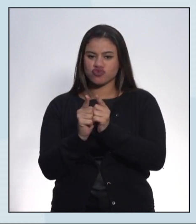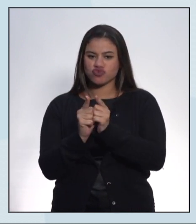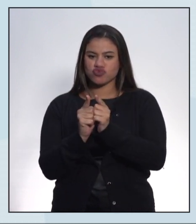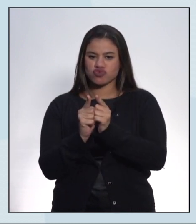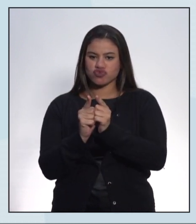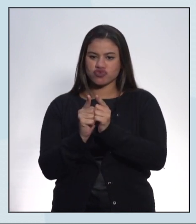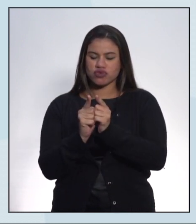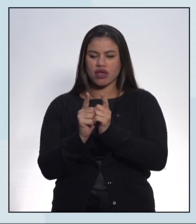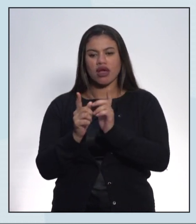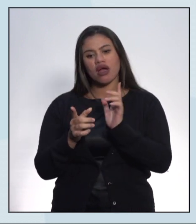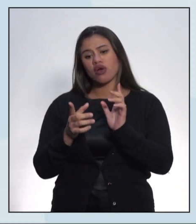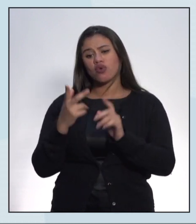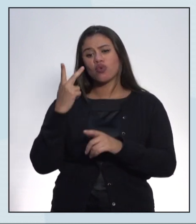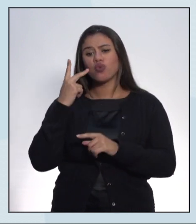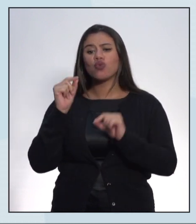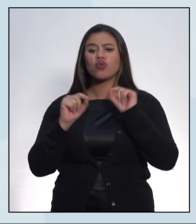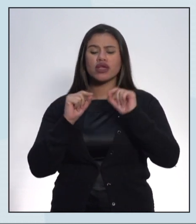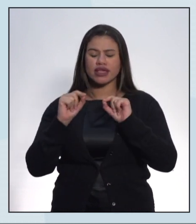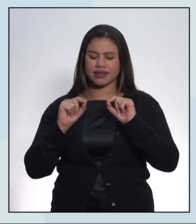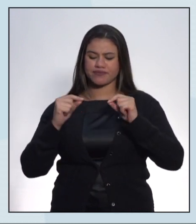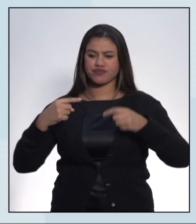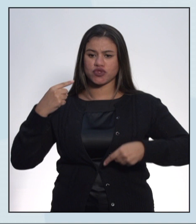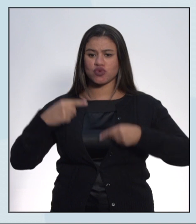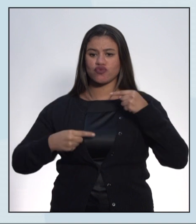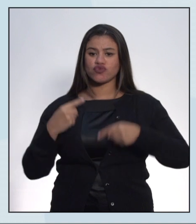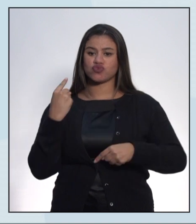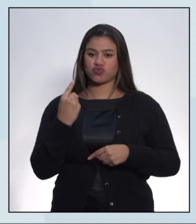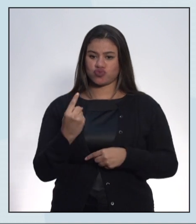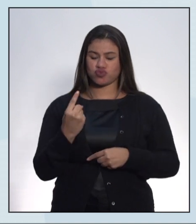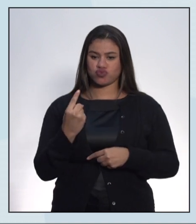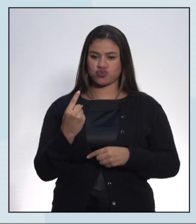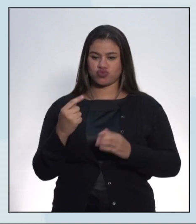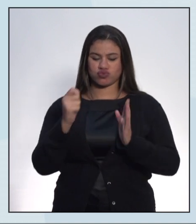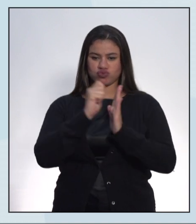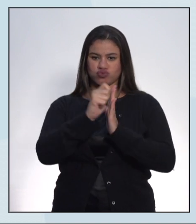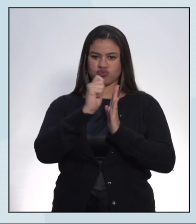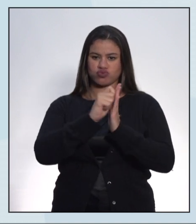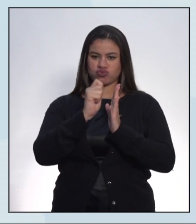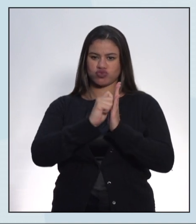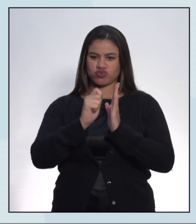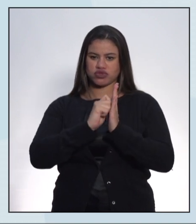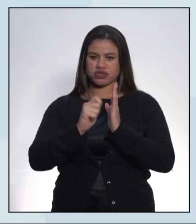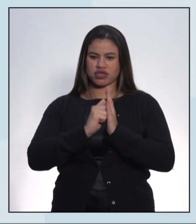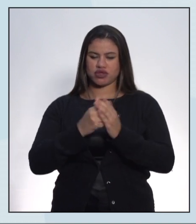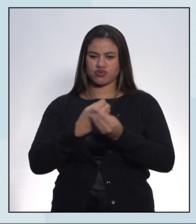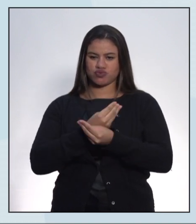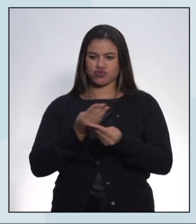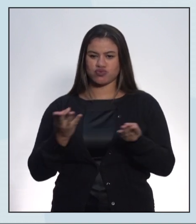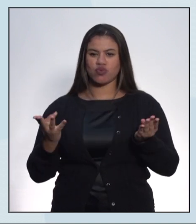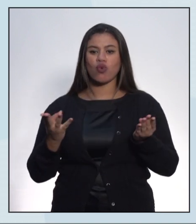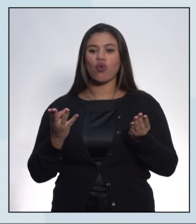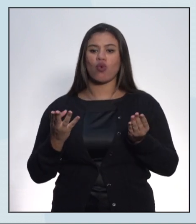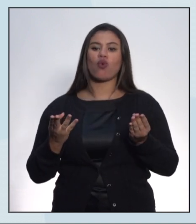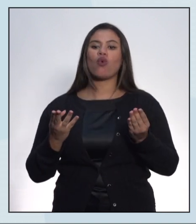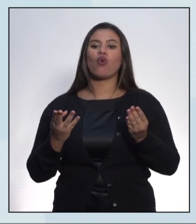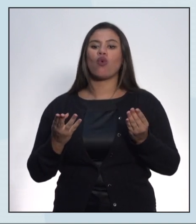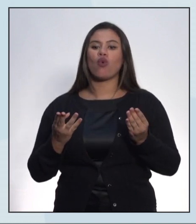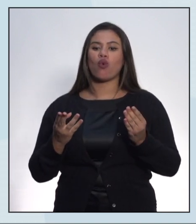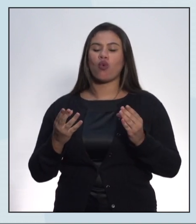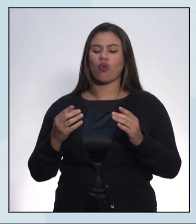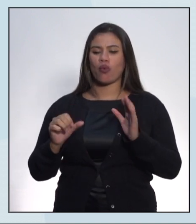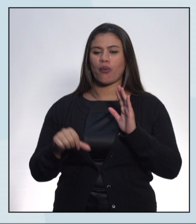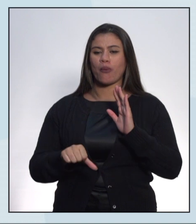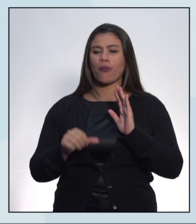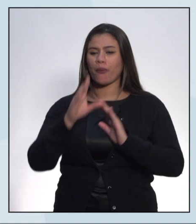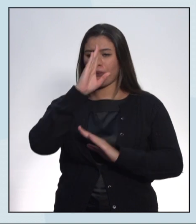um conflito, né? Escreva no seu caderno e compartilhe conosco. Qual é o principal conflito